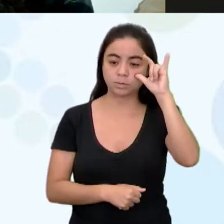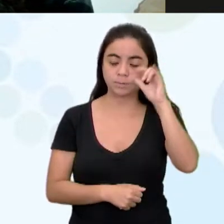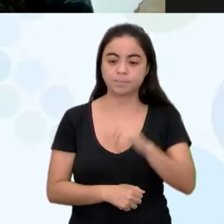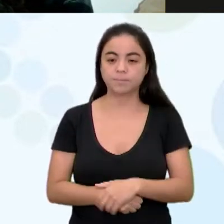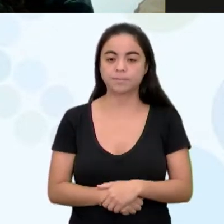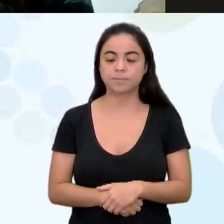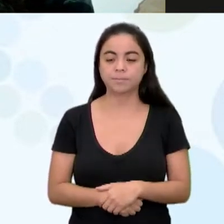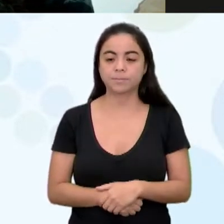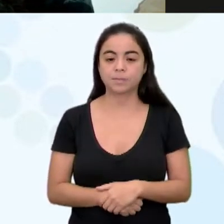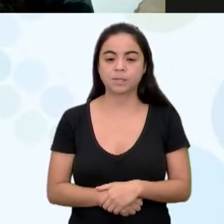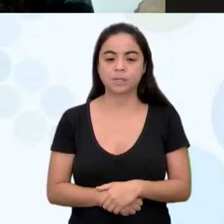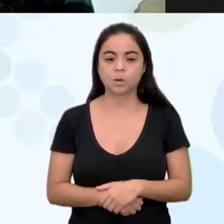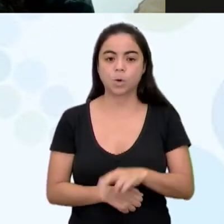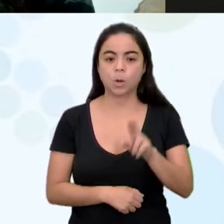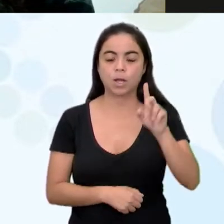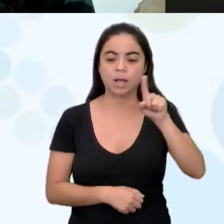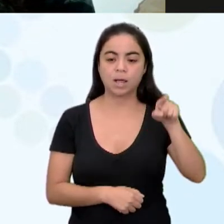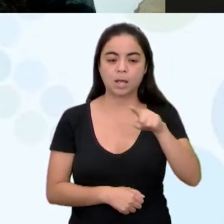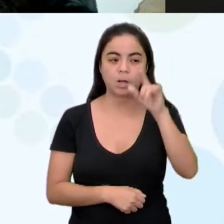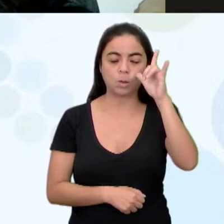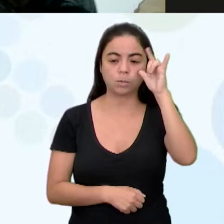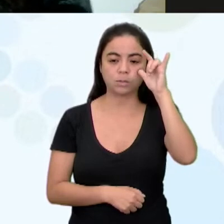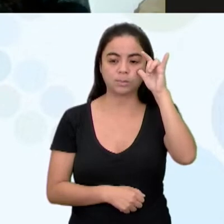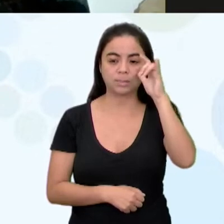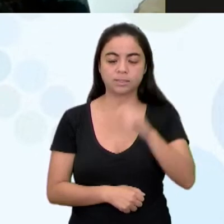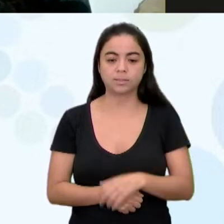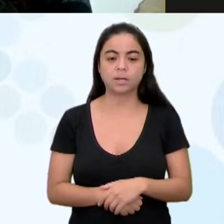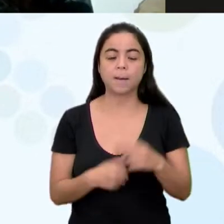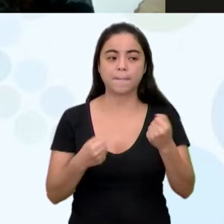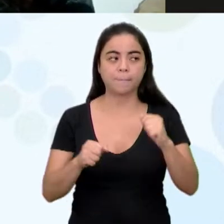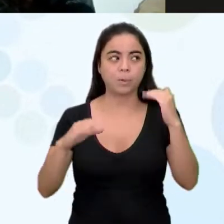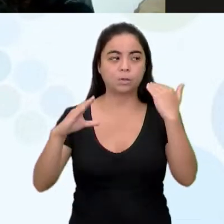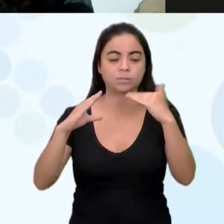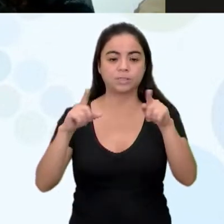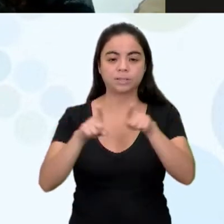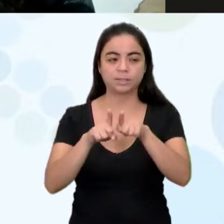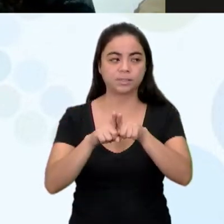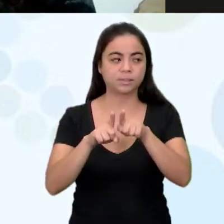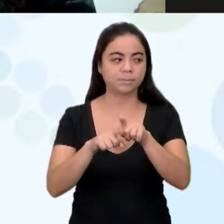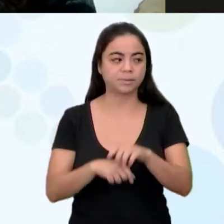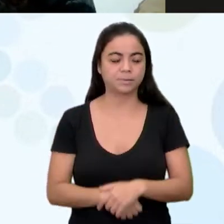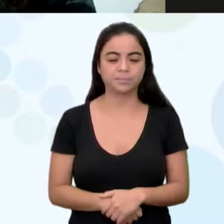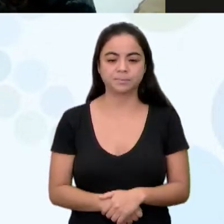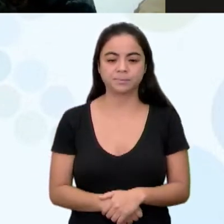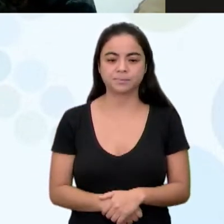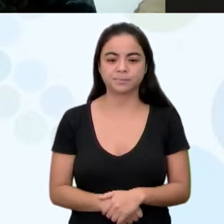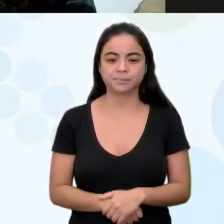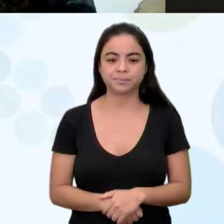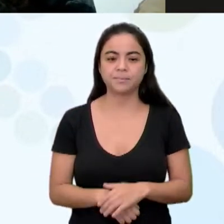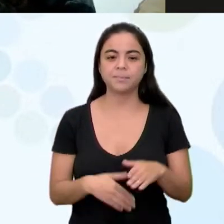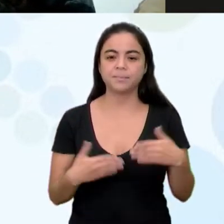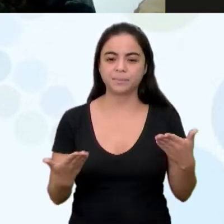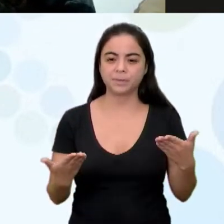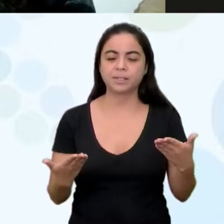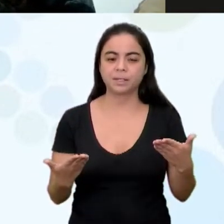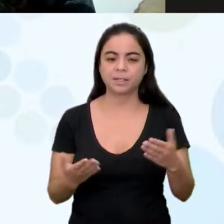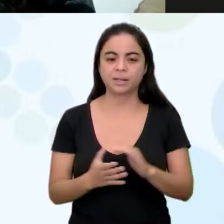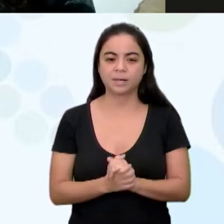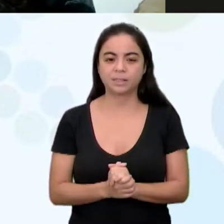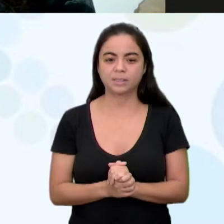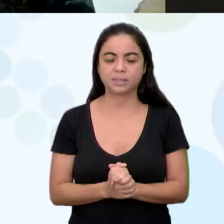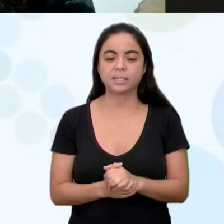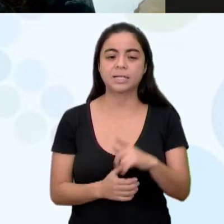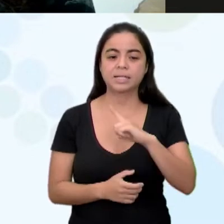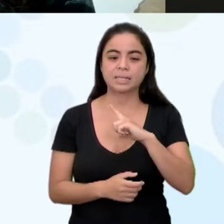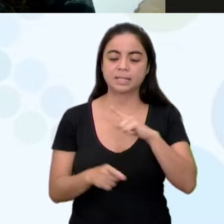Renner, né? Se eu não me engano, depois eu pego o endereço direitinho e a gente coloca para vocês. Mas, e essa questão da regulação da mídia que a gente estava falando antes, tem